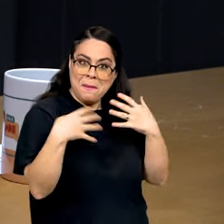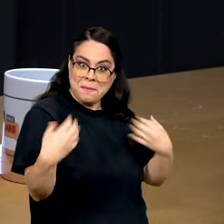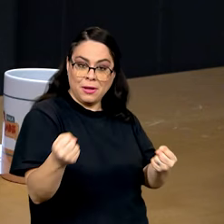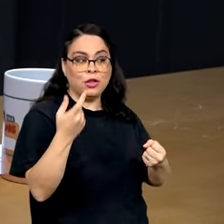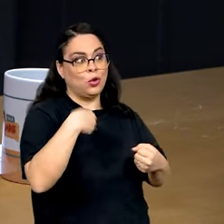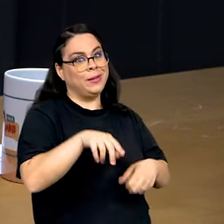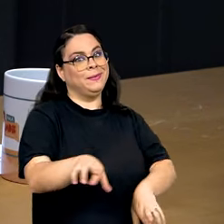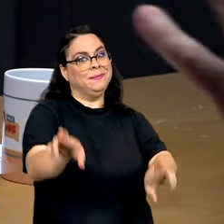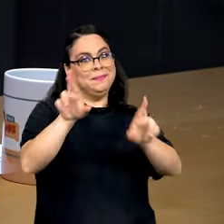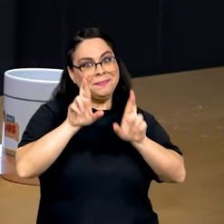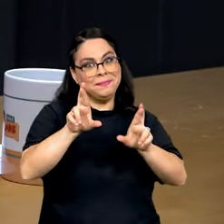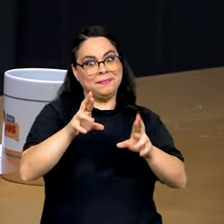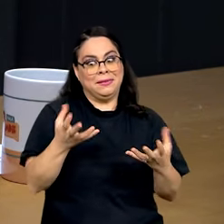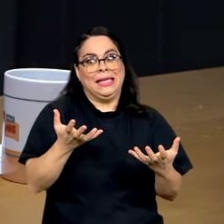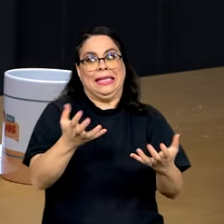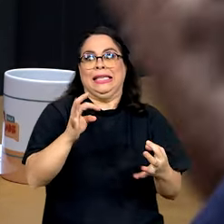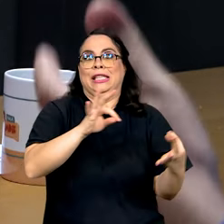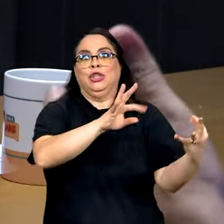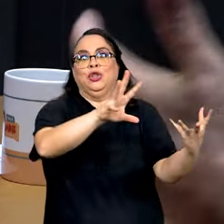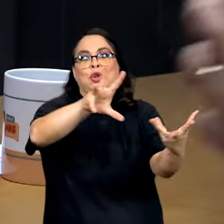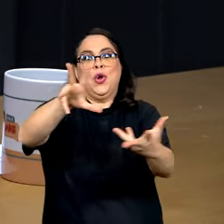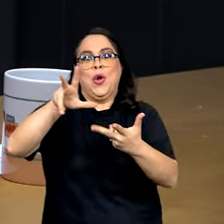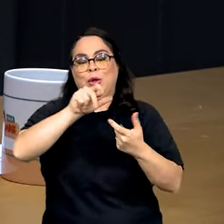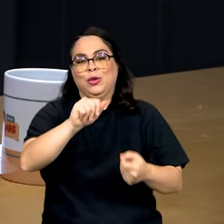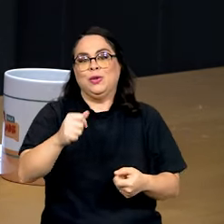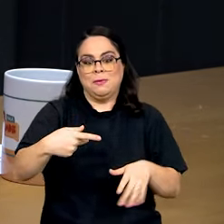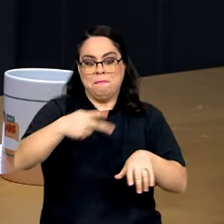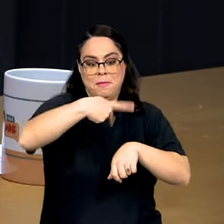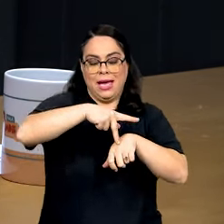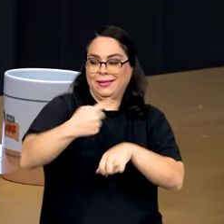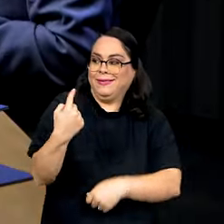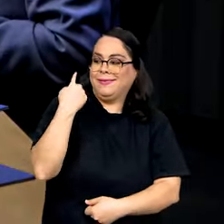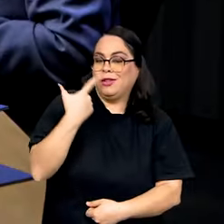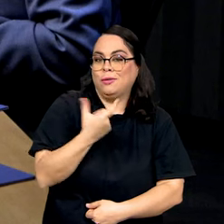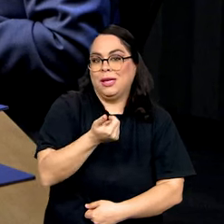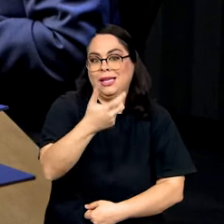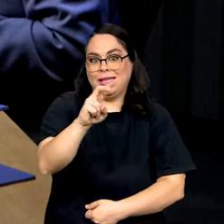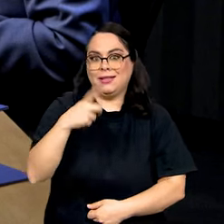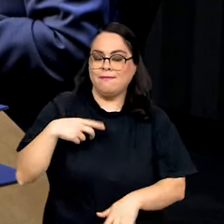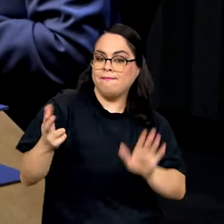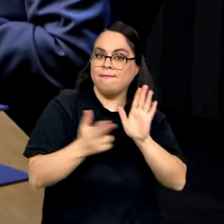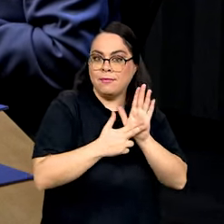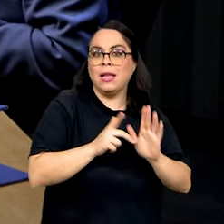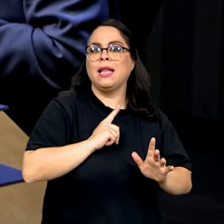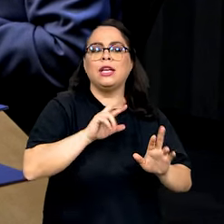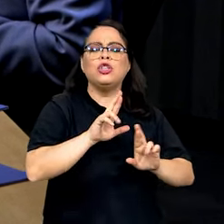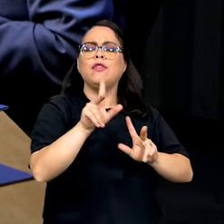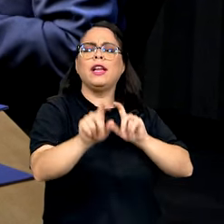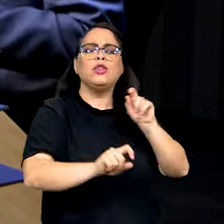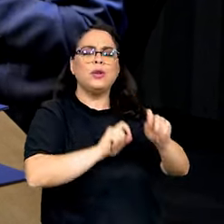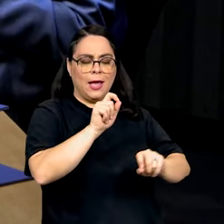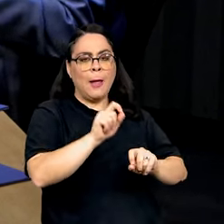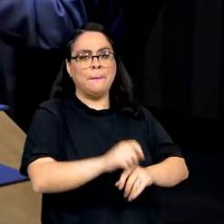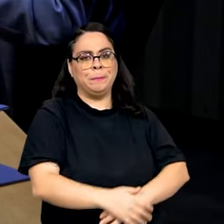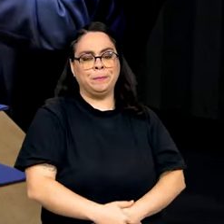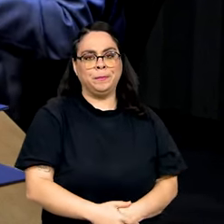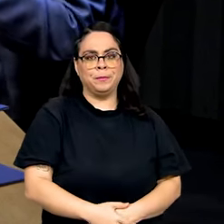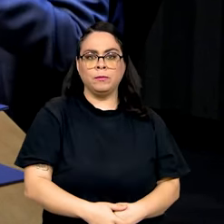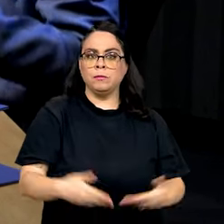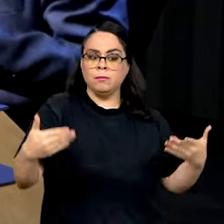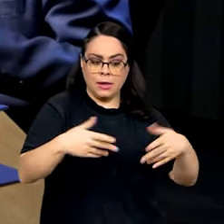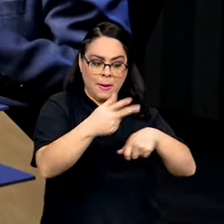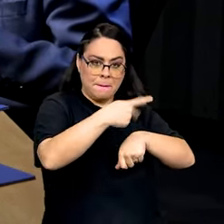aliança e a gente espera que todos que em 2015 assumiram compromisso e com uma diferença Taís